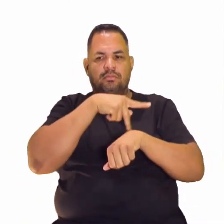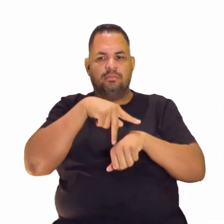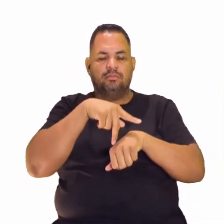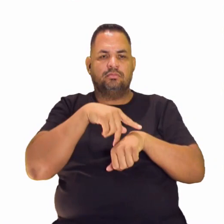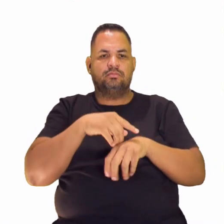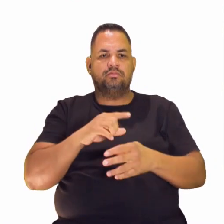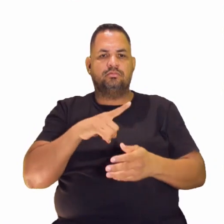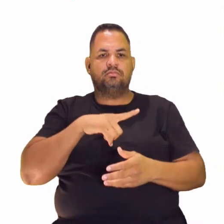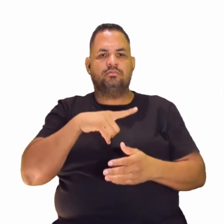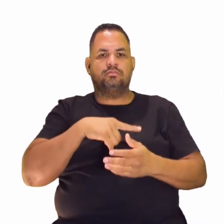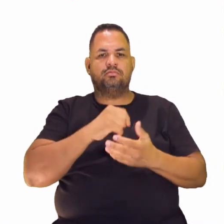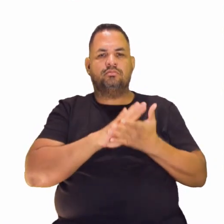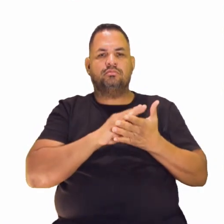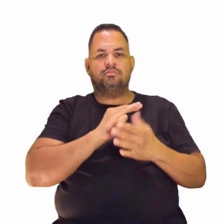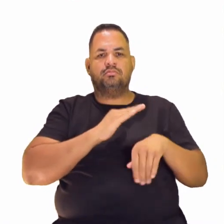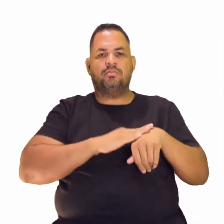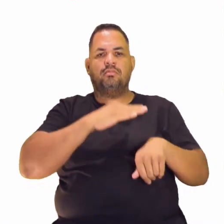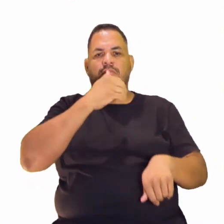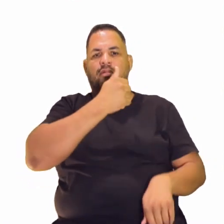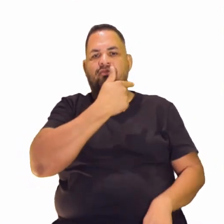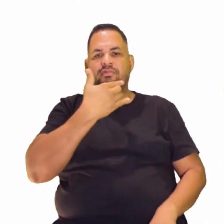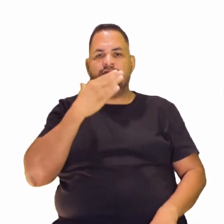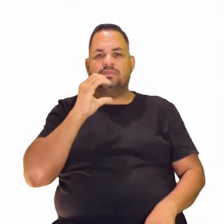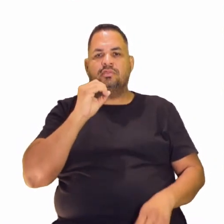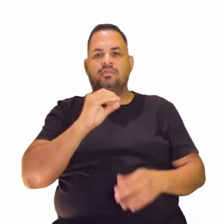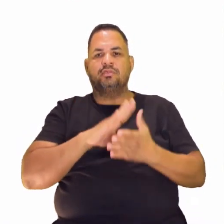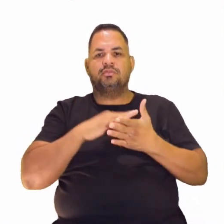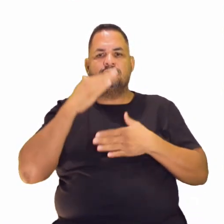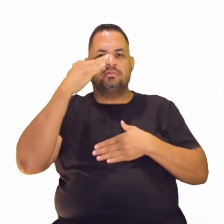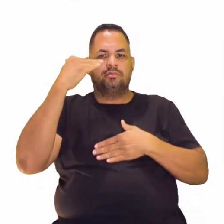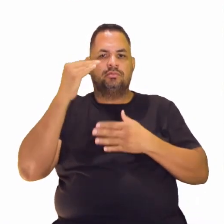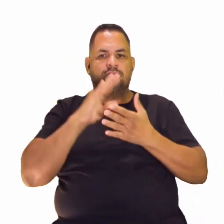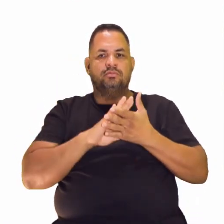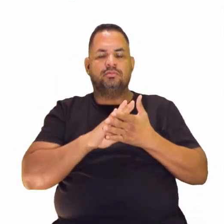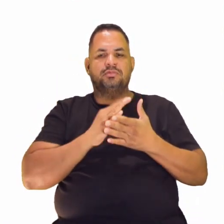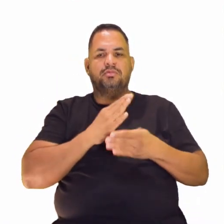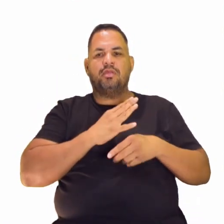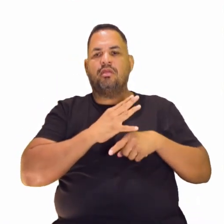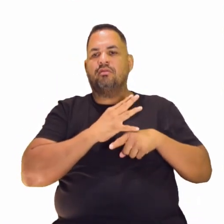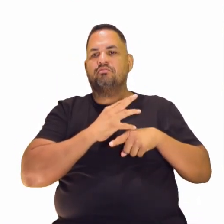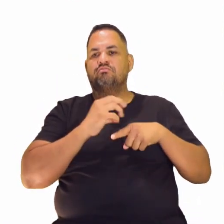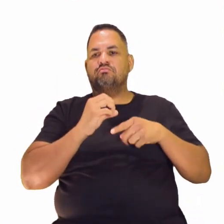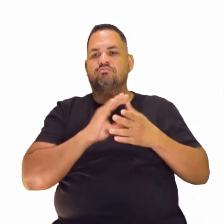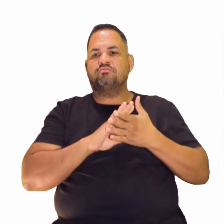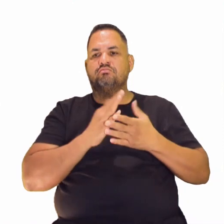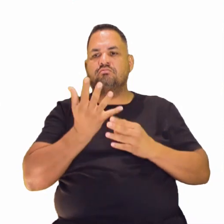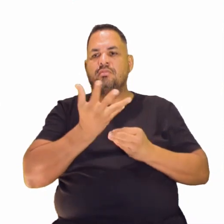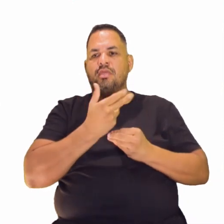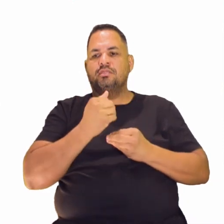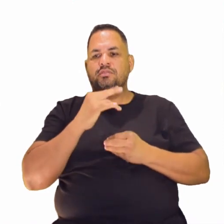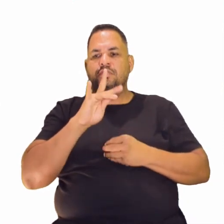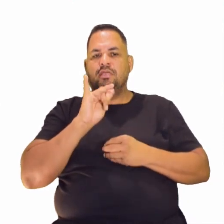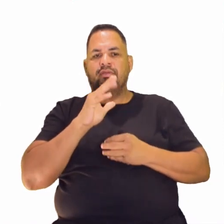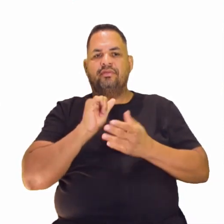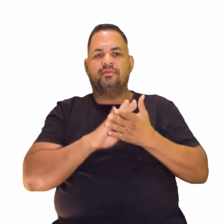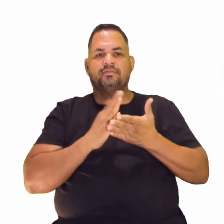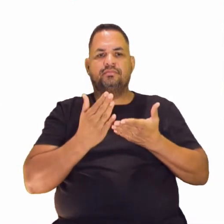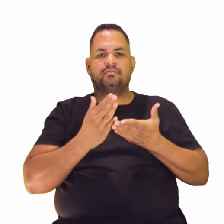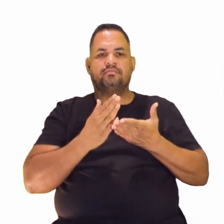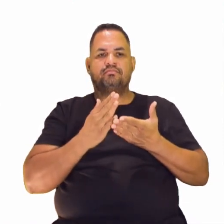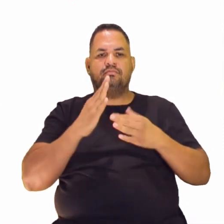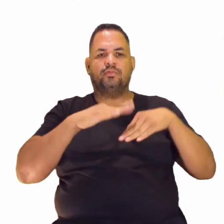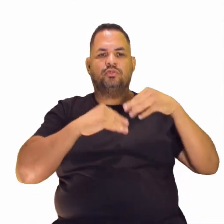Ela tem mais de 20 anos de carreira e prêmios recebidos na Art Knife, como artista revelação e